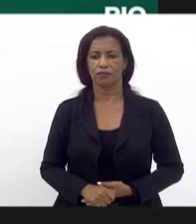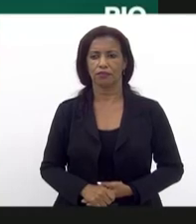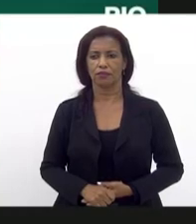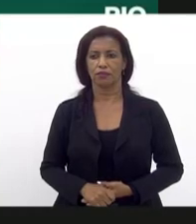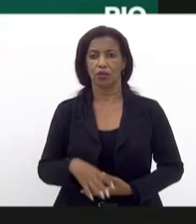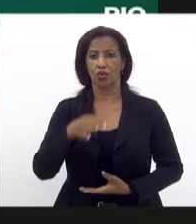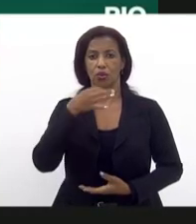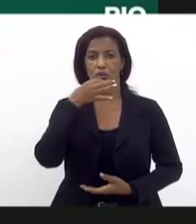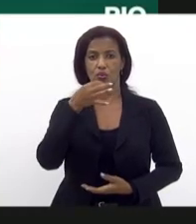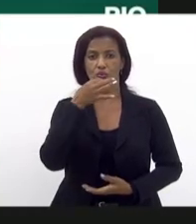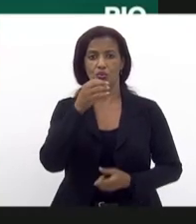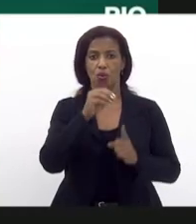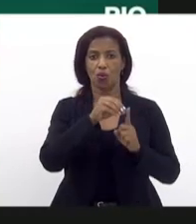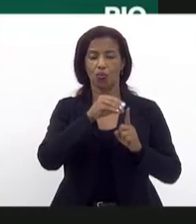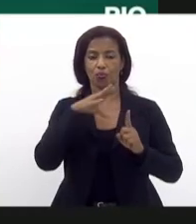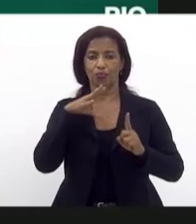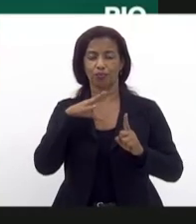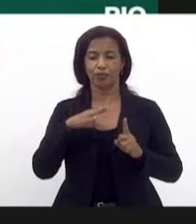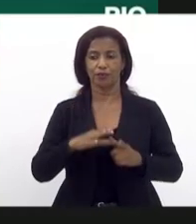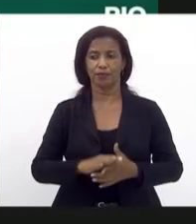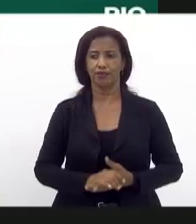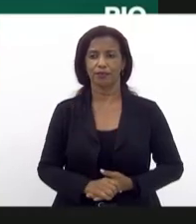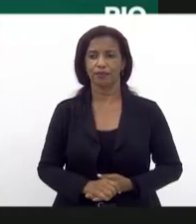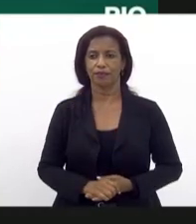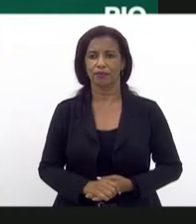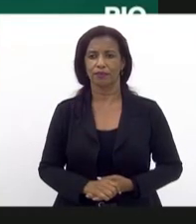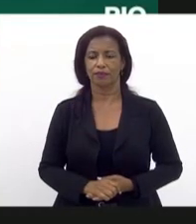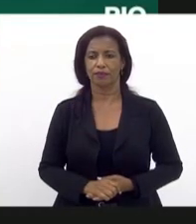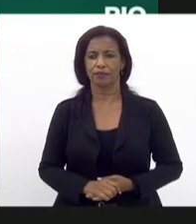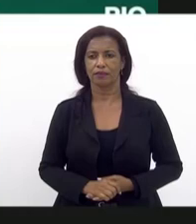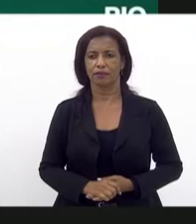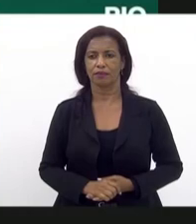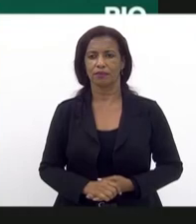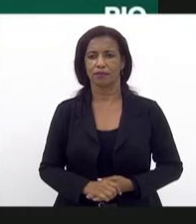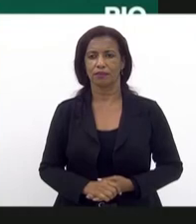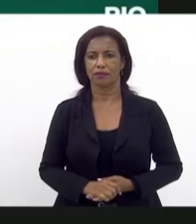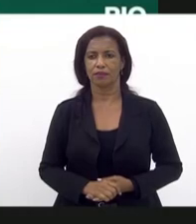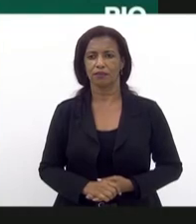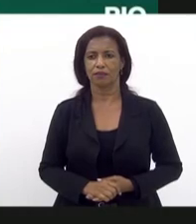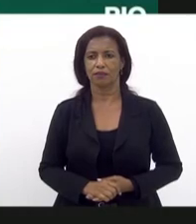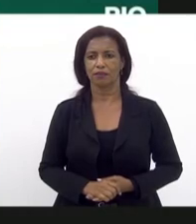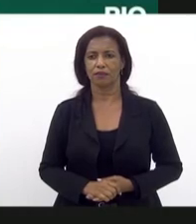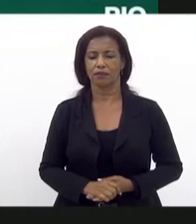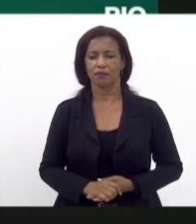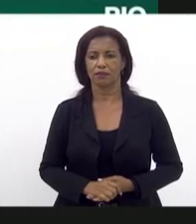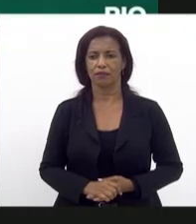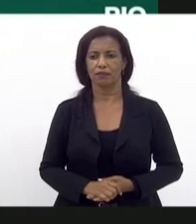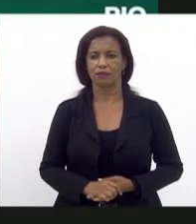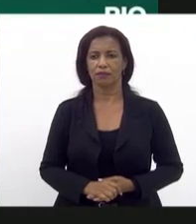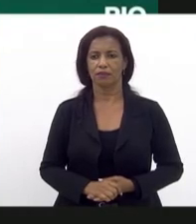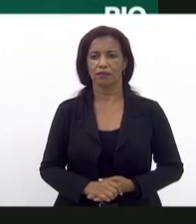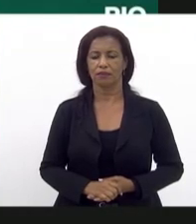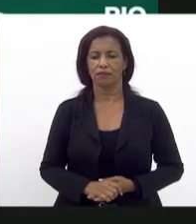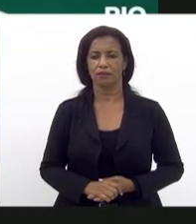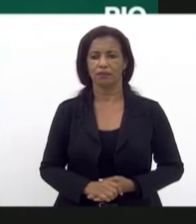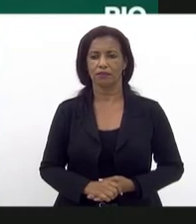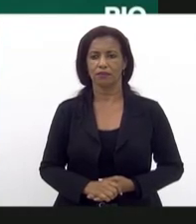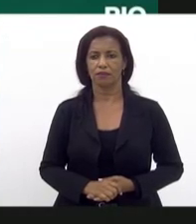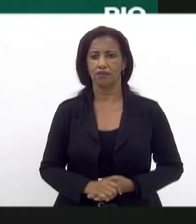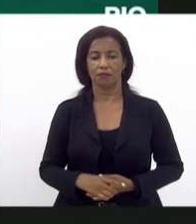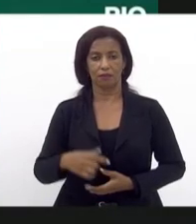Tá sem som, Victor. Espera aí. Voltou, aí. Entrou o som? Ok, bem, ok.